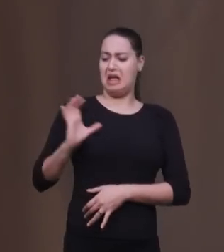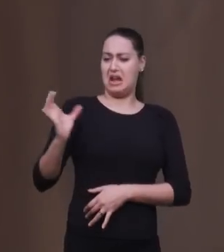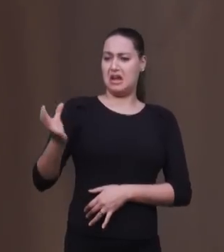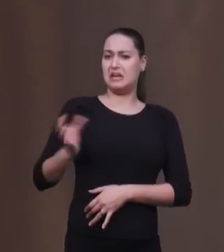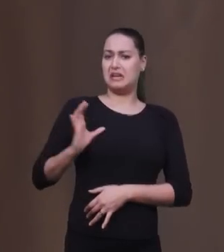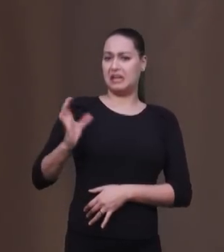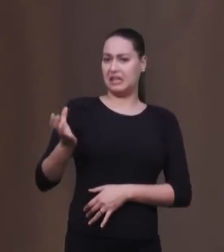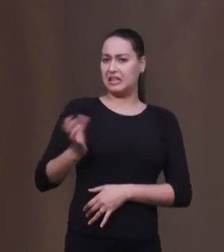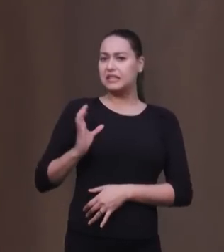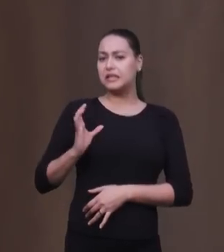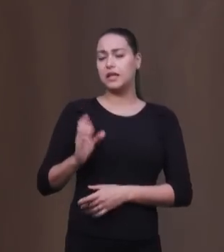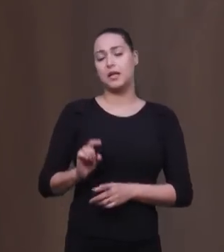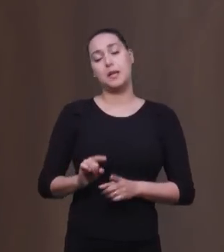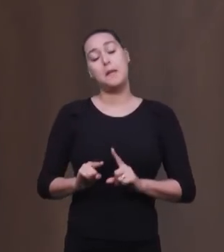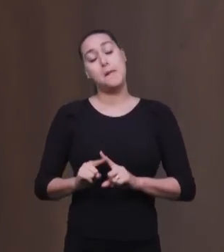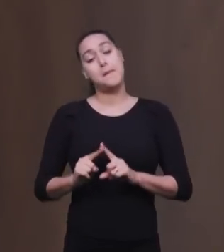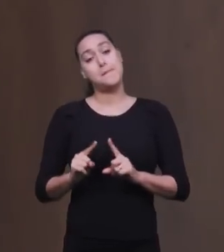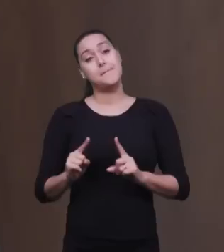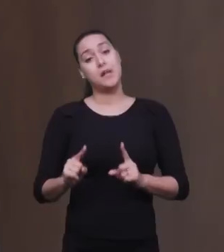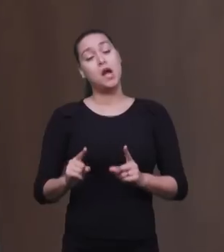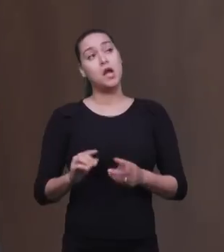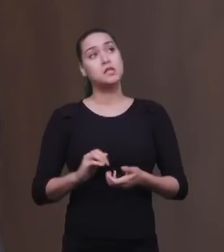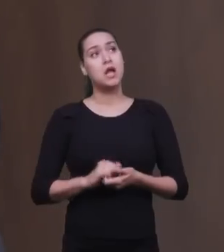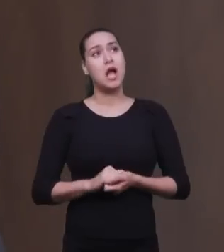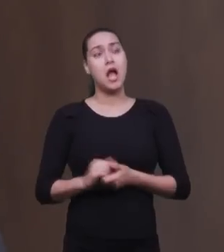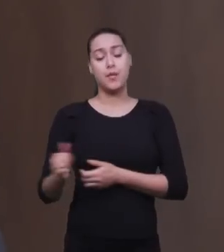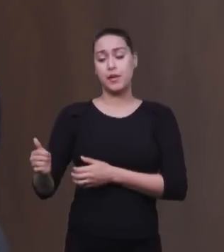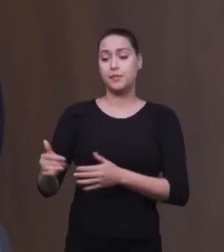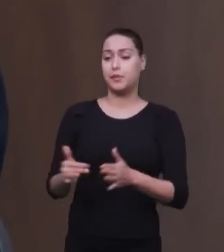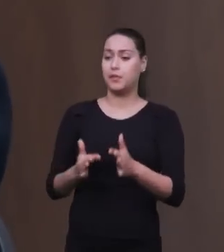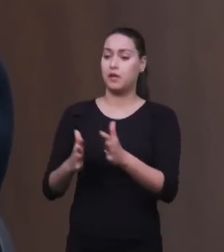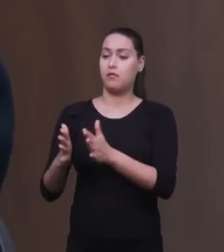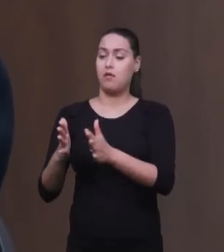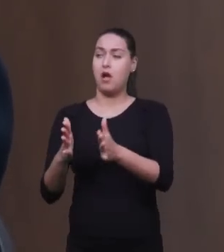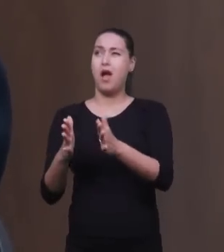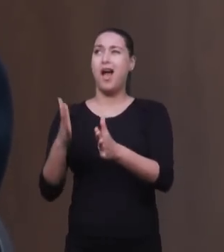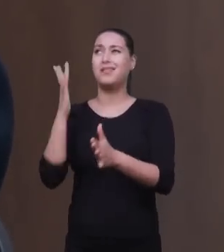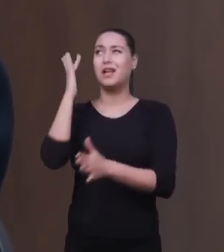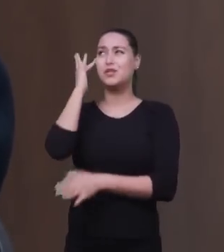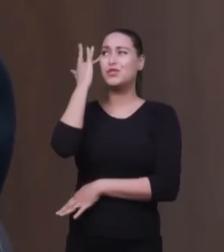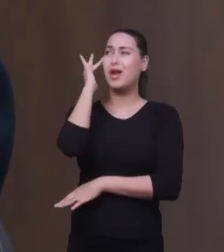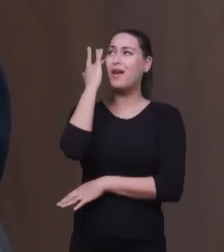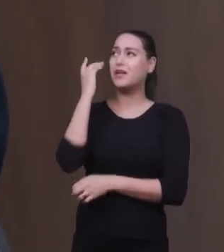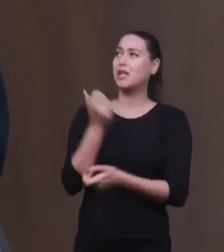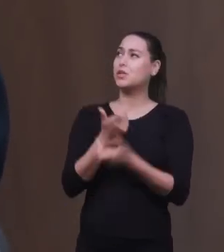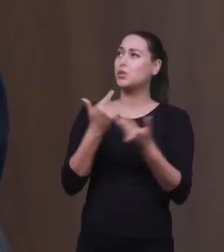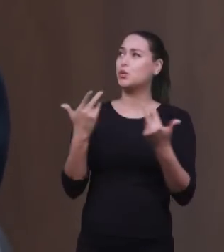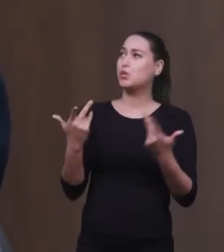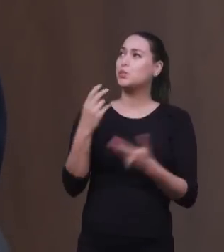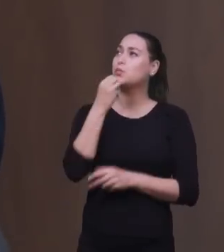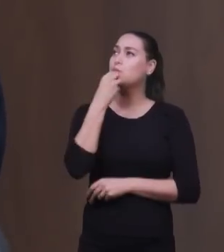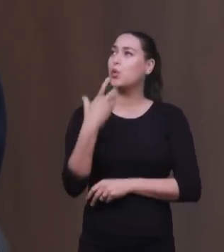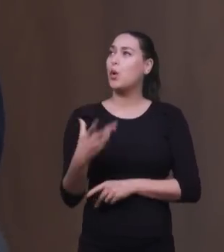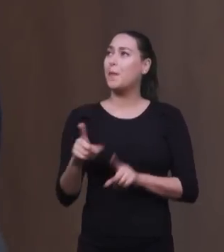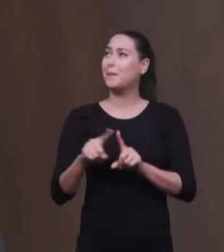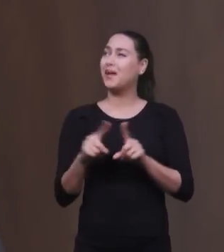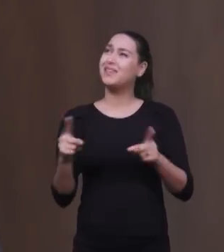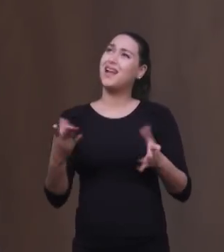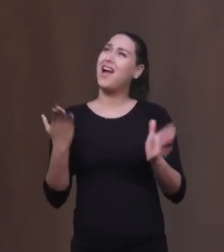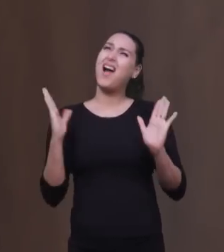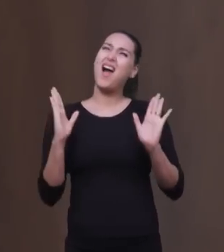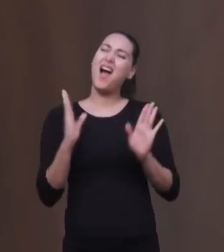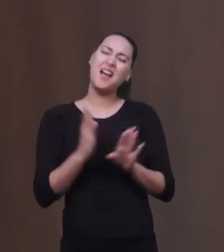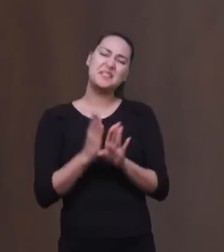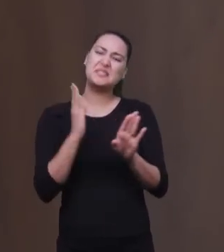mesmo. E ele, nos primeiros passos dele, ele achava que algumas coisas estavam acontecendo com ele de bom, mas era